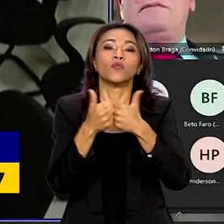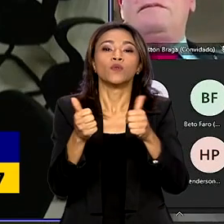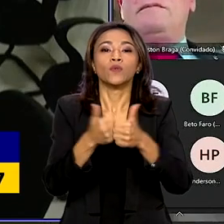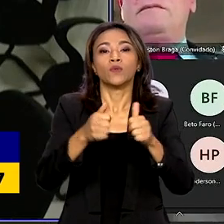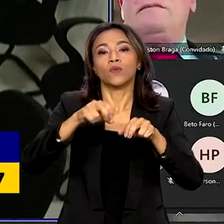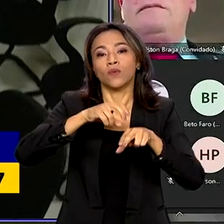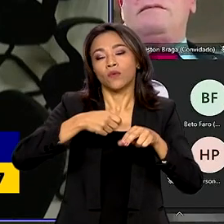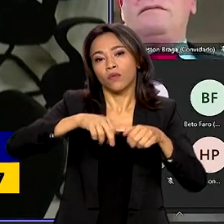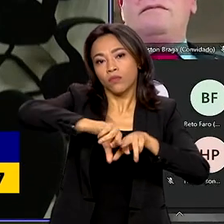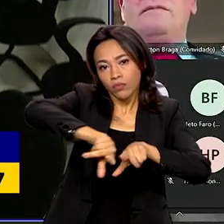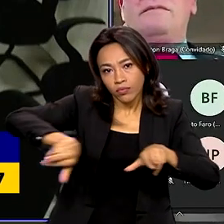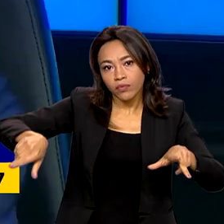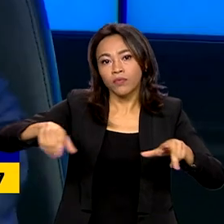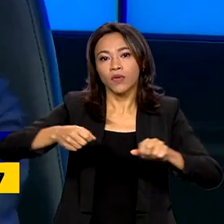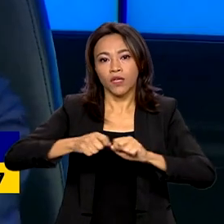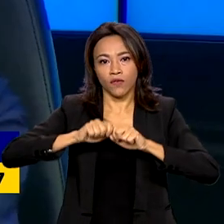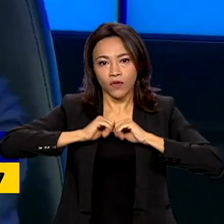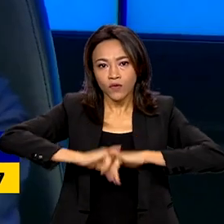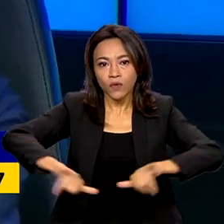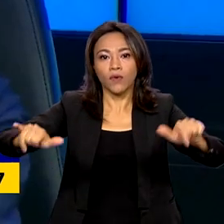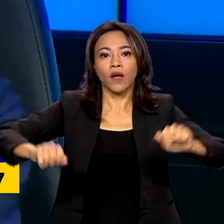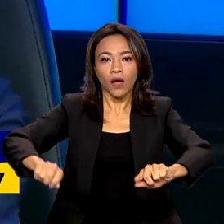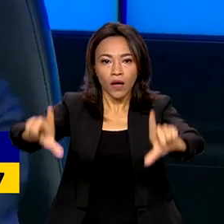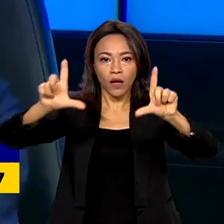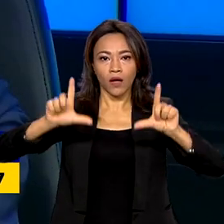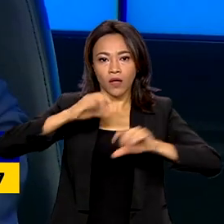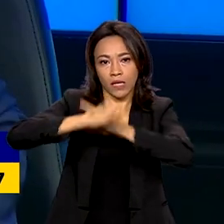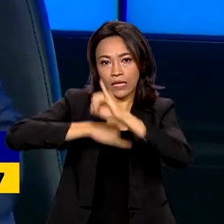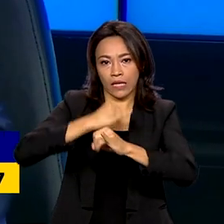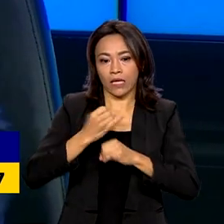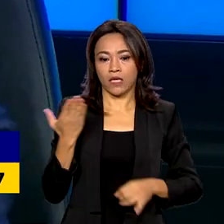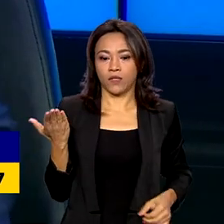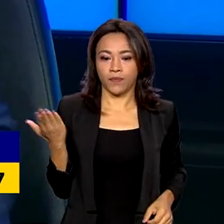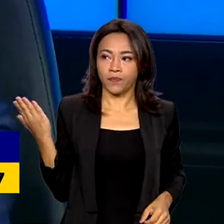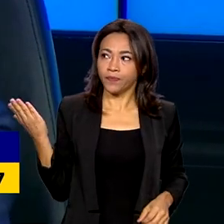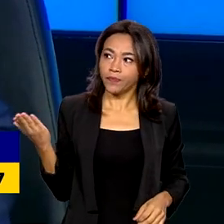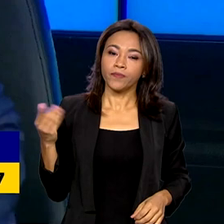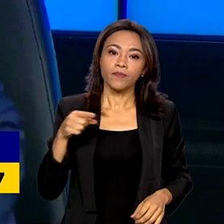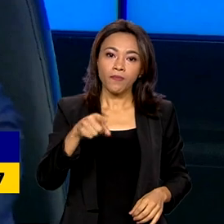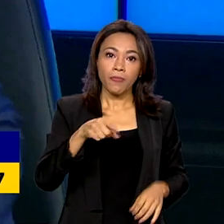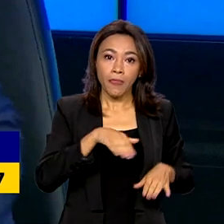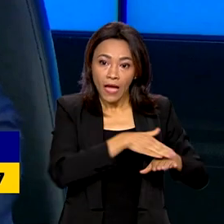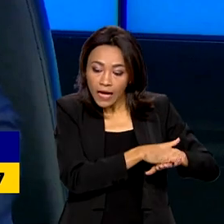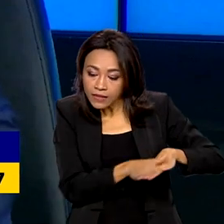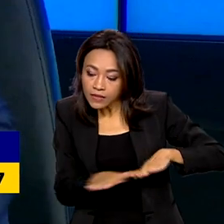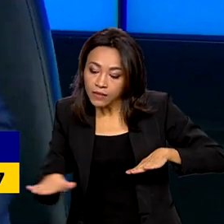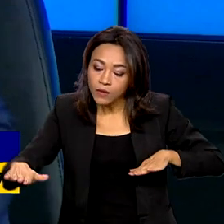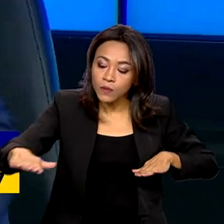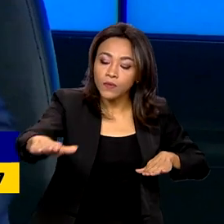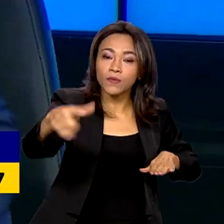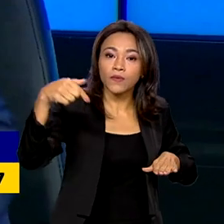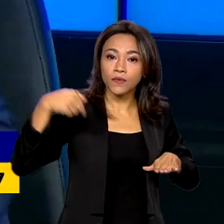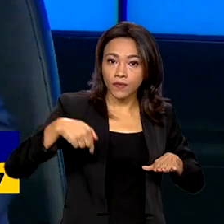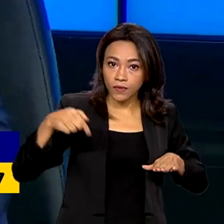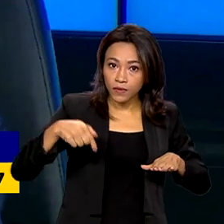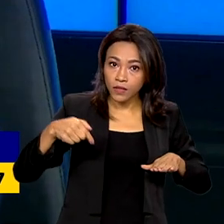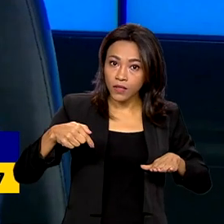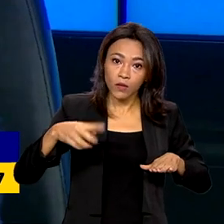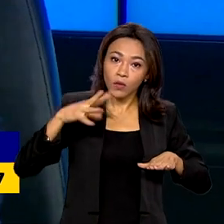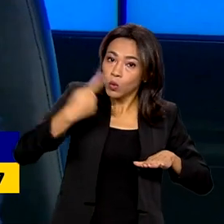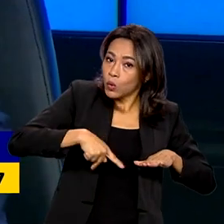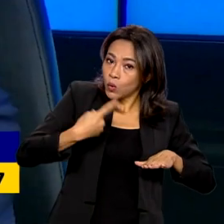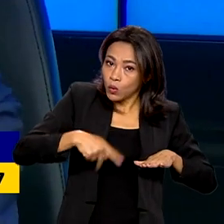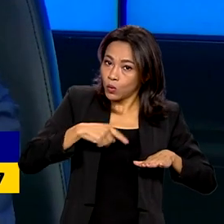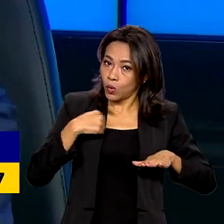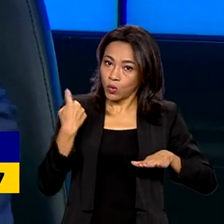foi transmitida pela internet boa parte dessa produção que passa por essas rodovias não é não são Produções nem que passam pelo nosso Estado